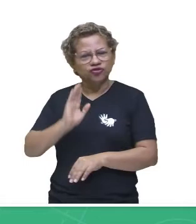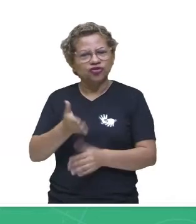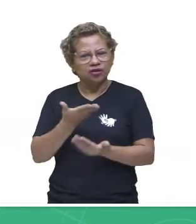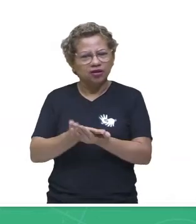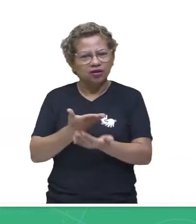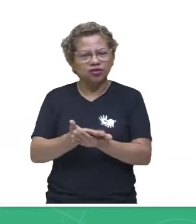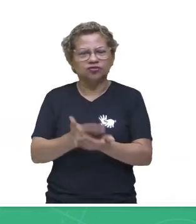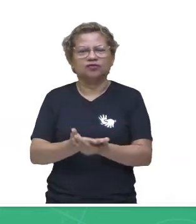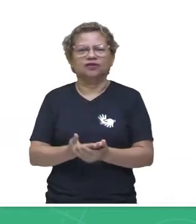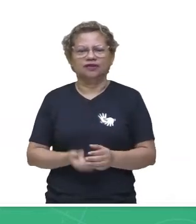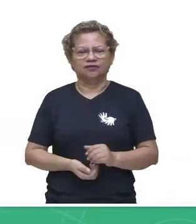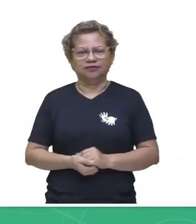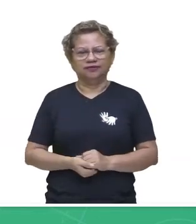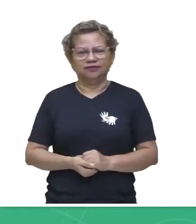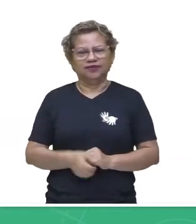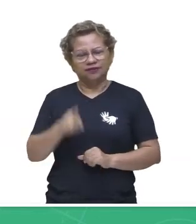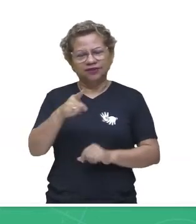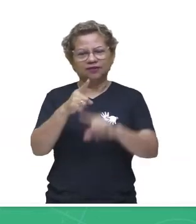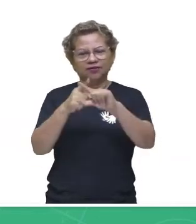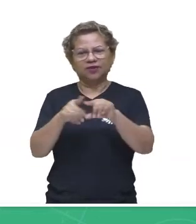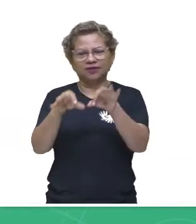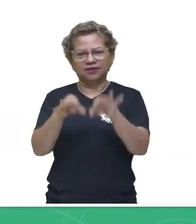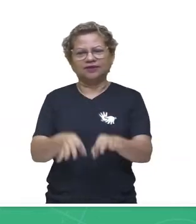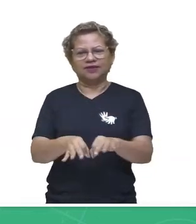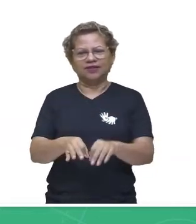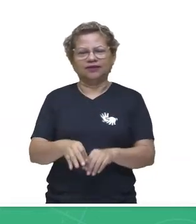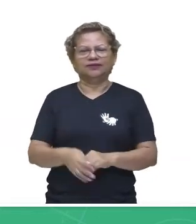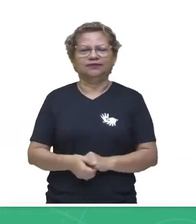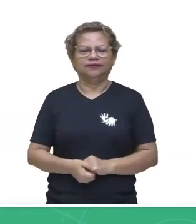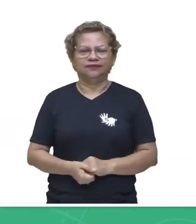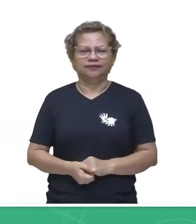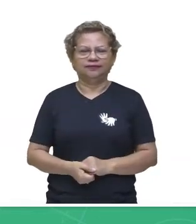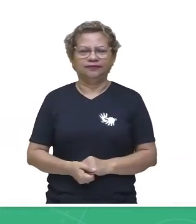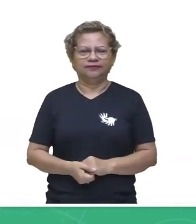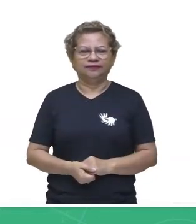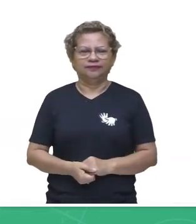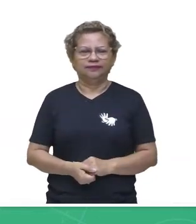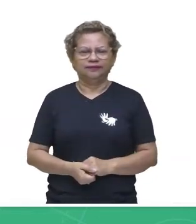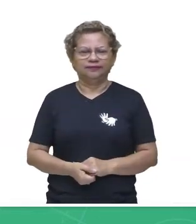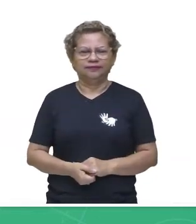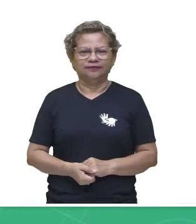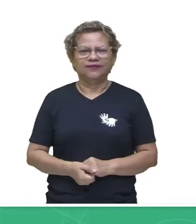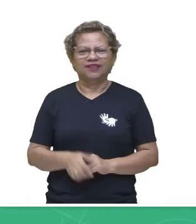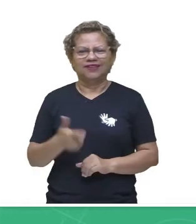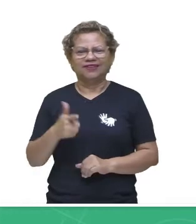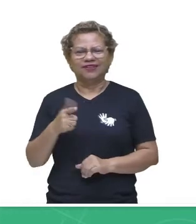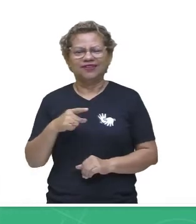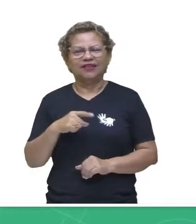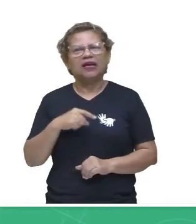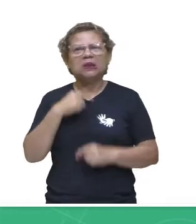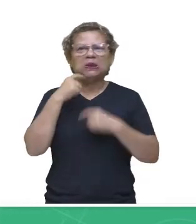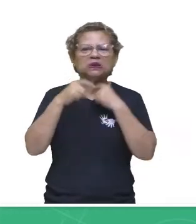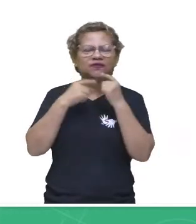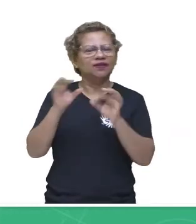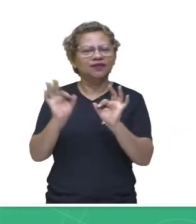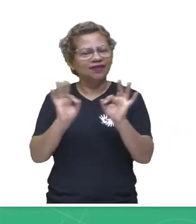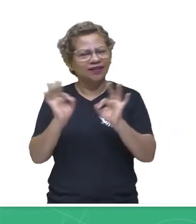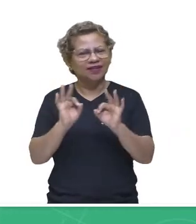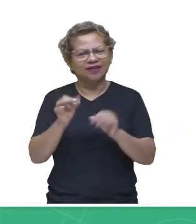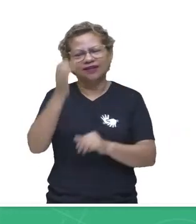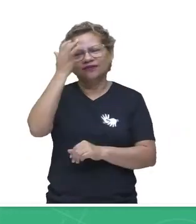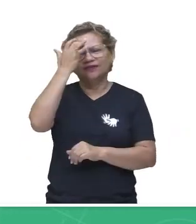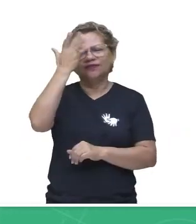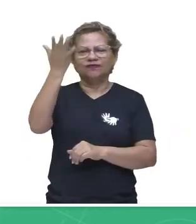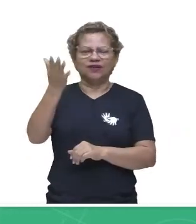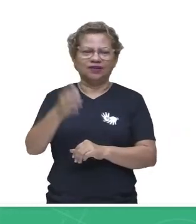quem é o secundário, quem é o terciário, que vocês vão saber colocar a resposta correta. Não tem nem muita dúvida aí, é somente os setores da economia